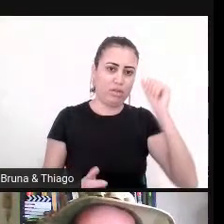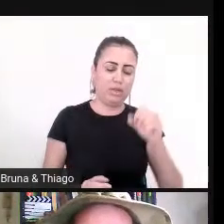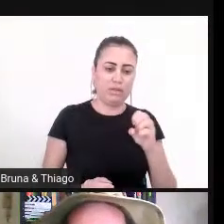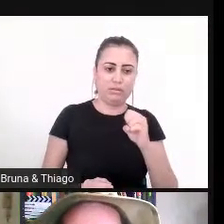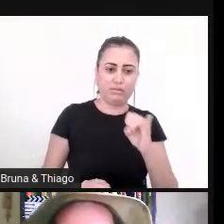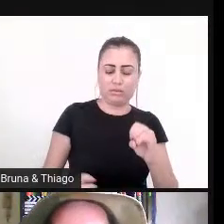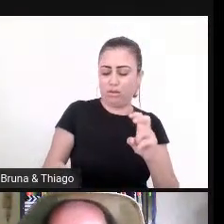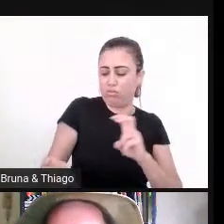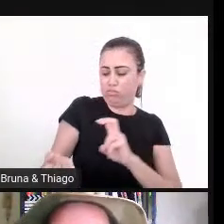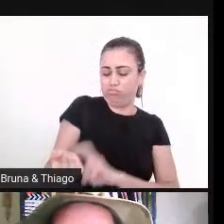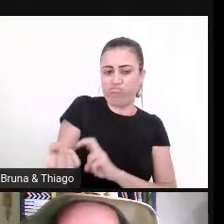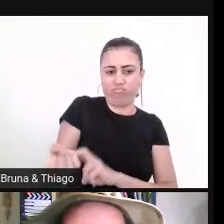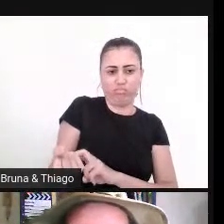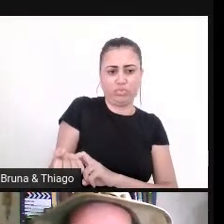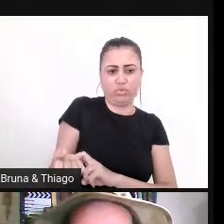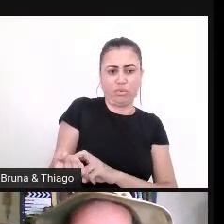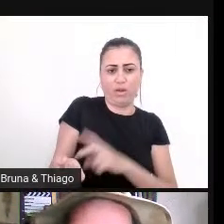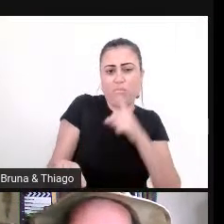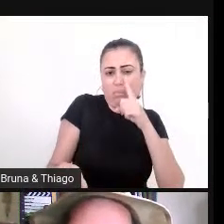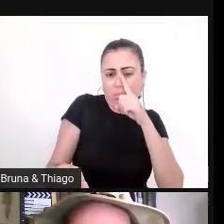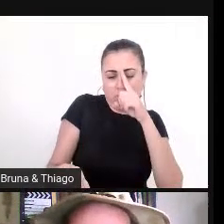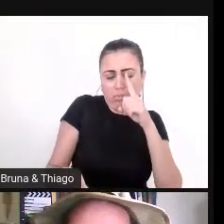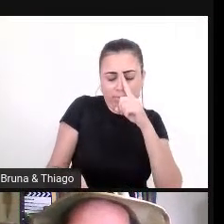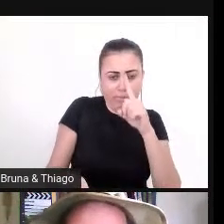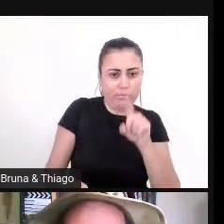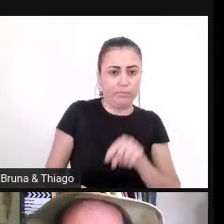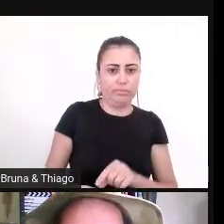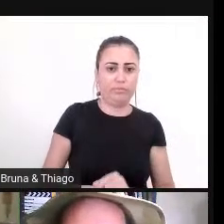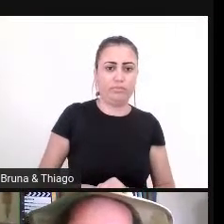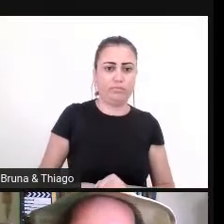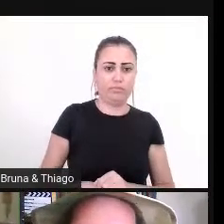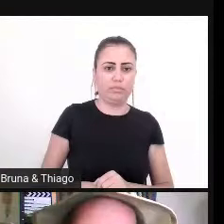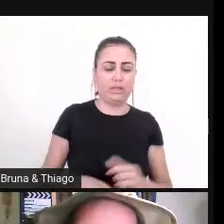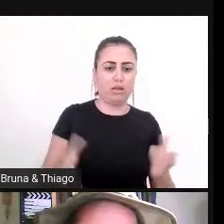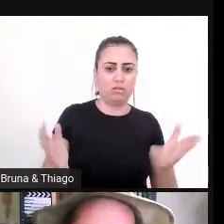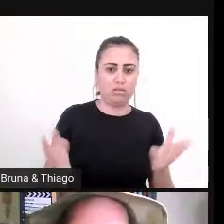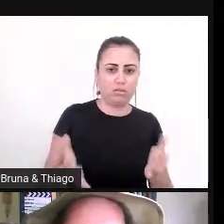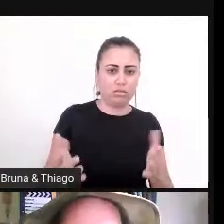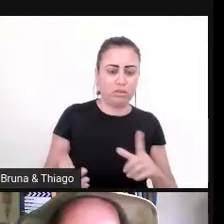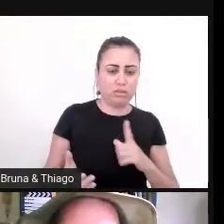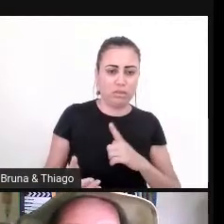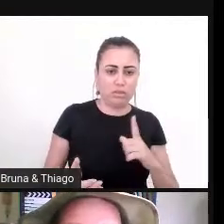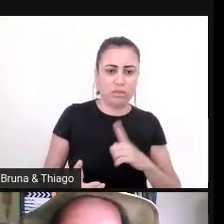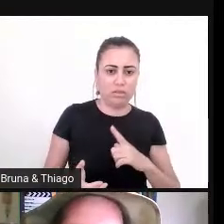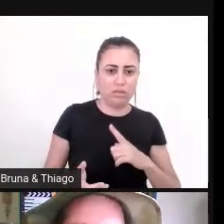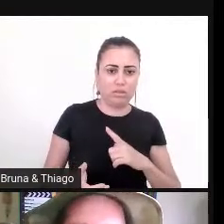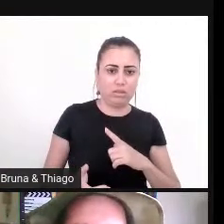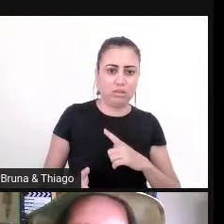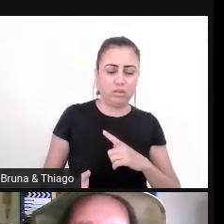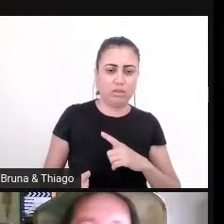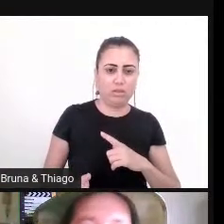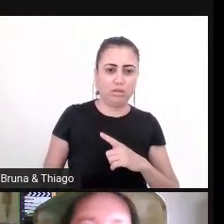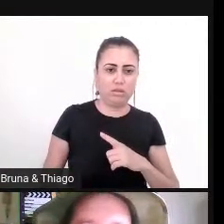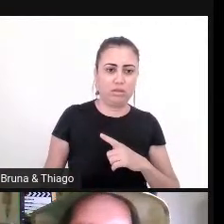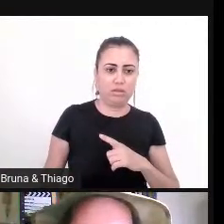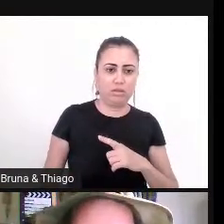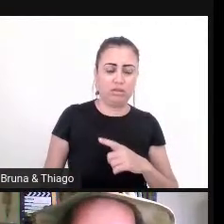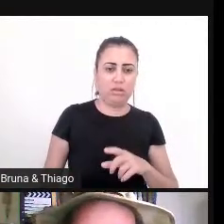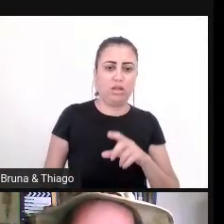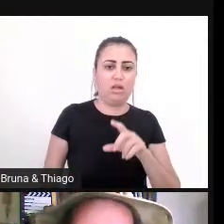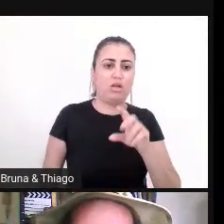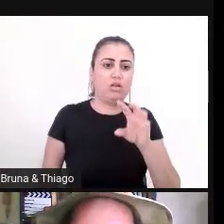pouco. Saindo dos escorpiões, temos aqui os Hymenopteras, a famosa, temida e conhecida